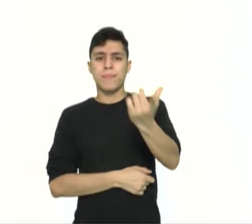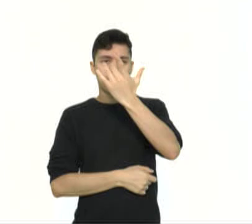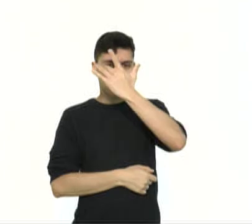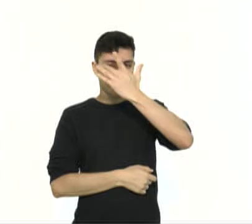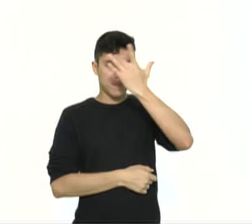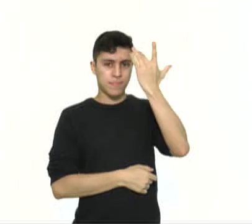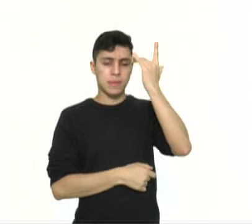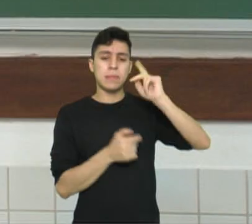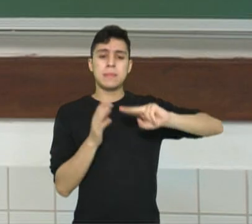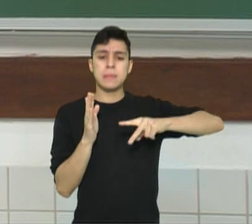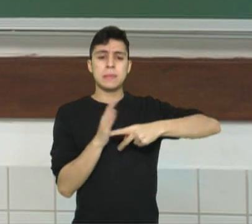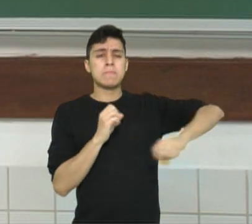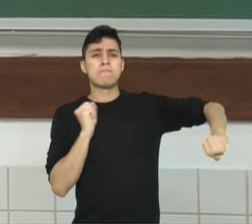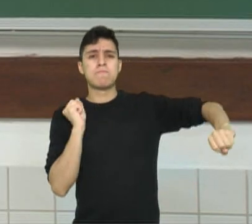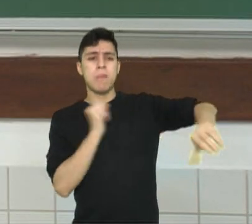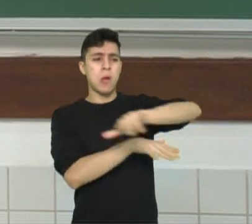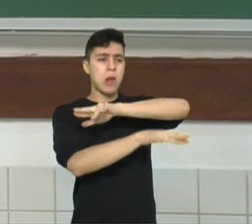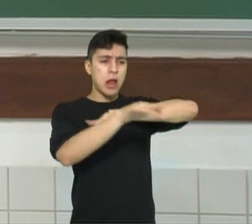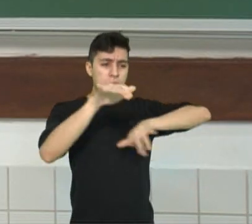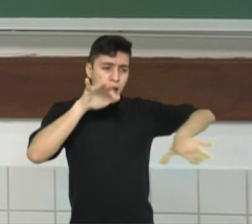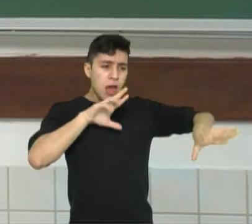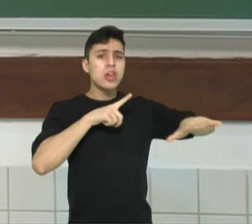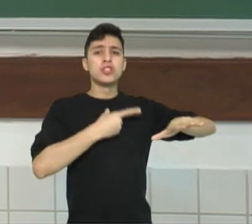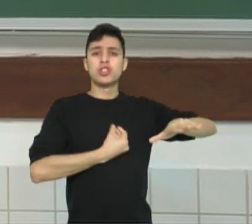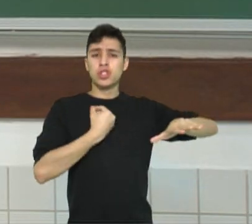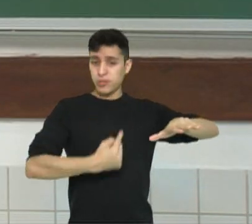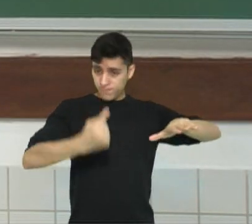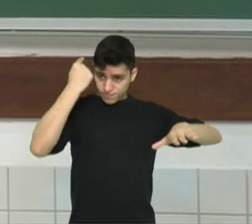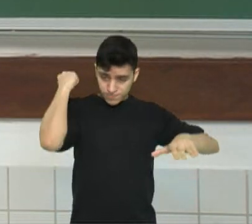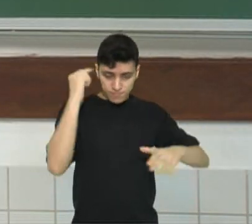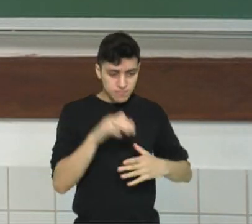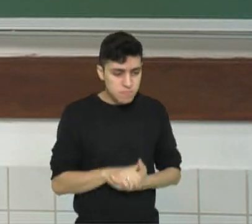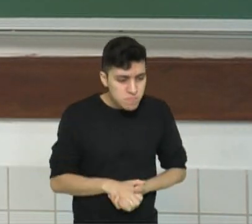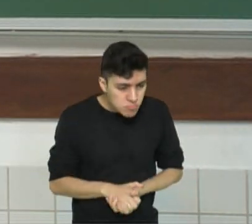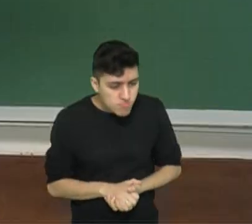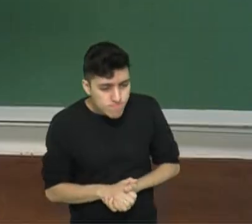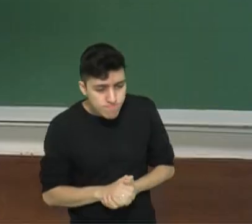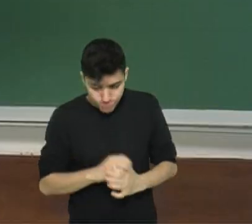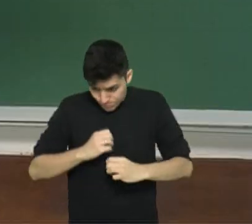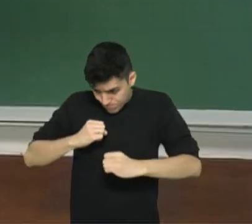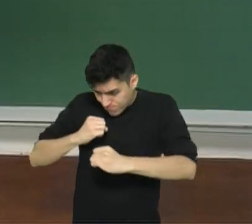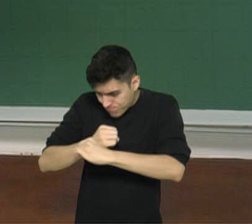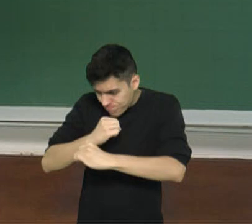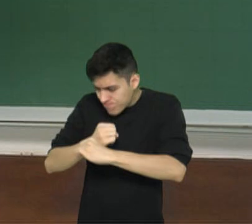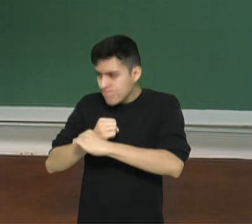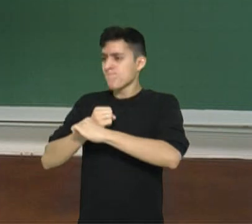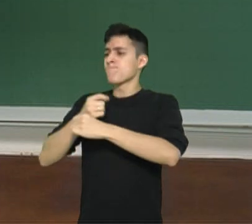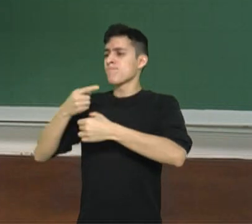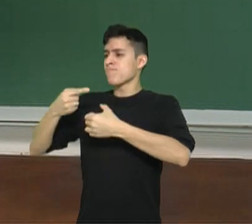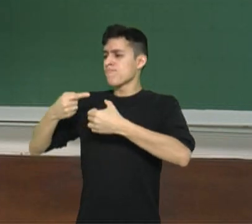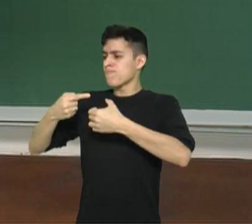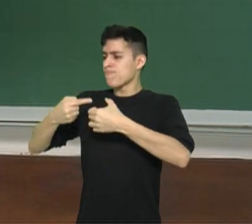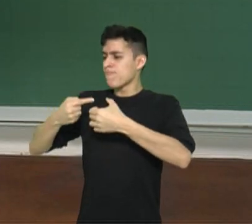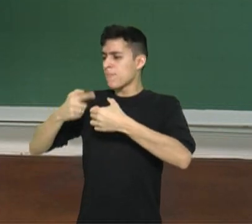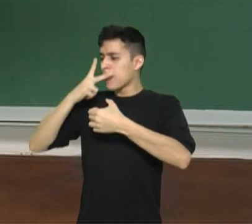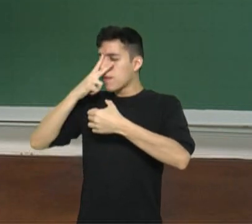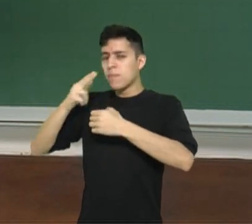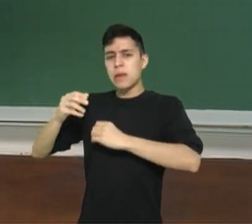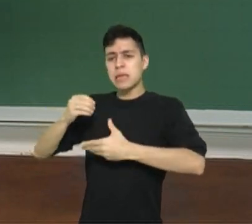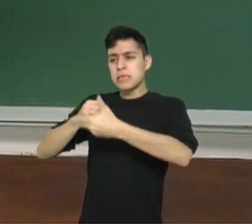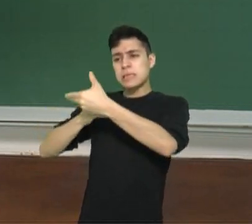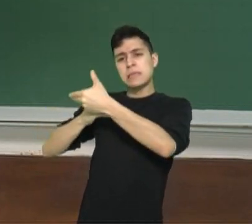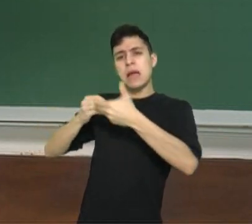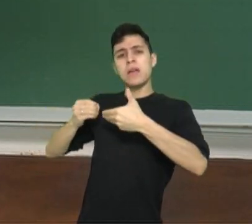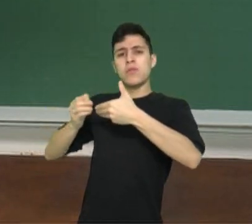Eram grandes centros urbanos, né? E se constituíam por uma cidade-estado que tinham um governo